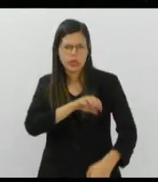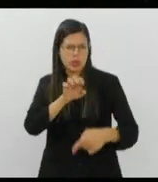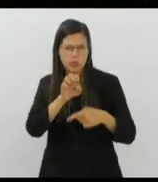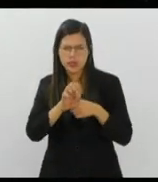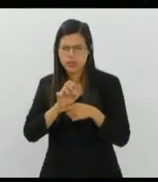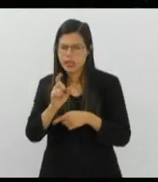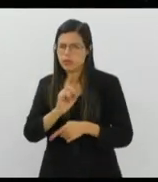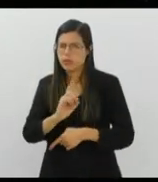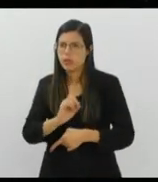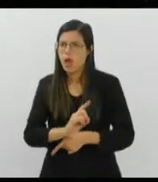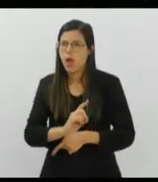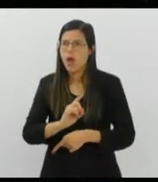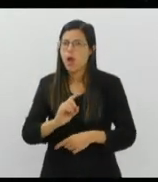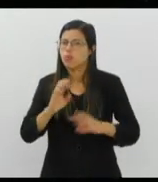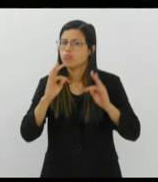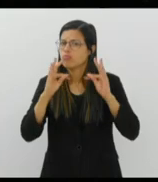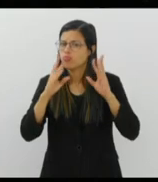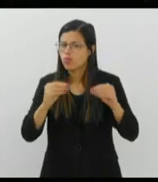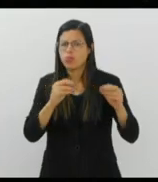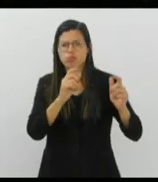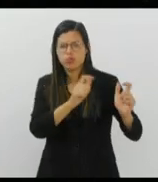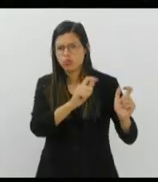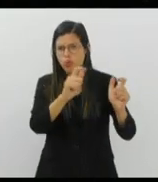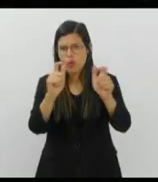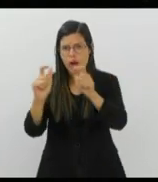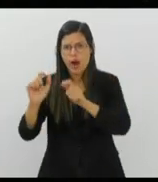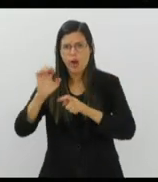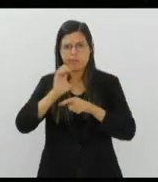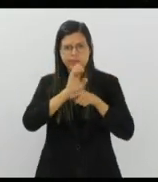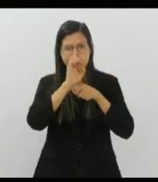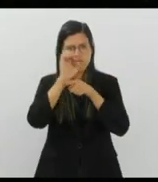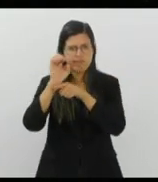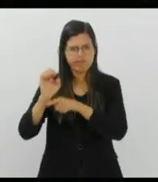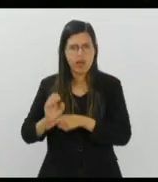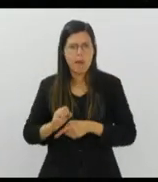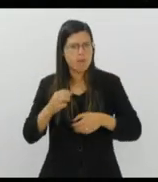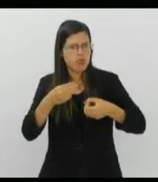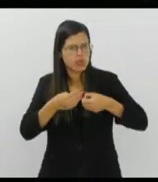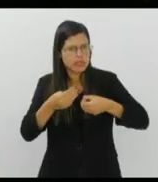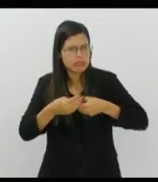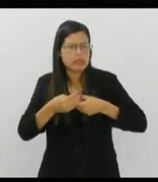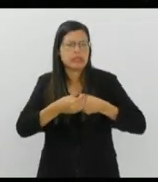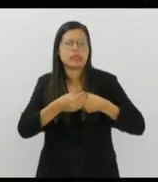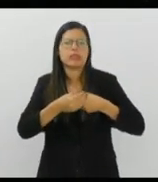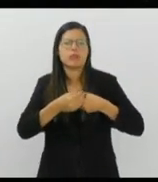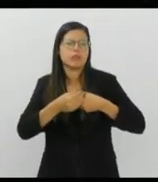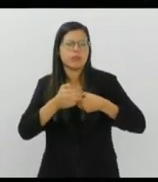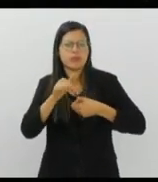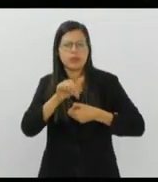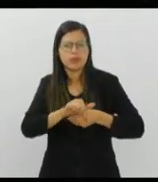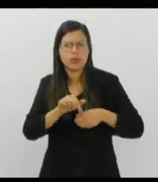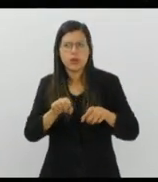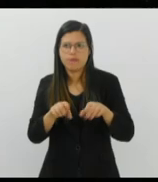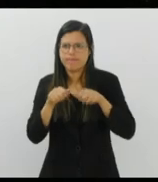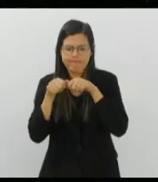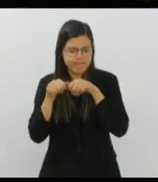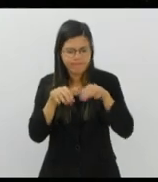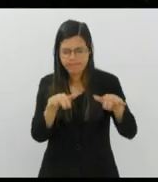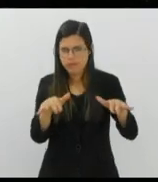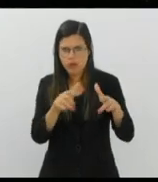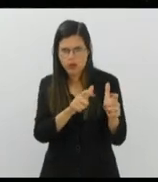não, na capital dos estados, nos grandes municípios, nas mais diversas